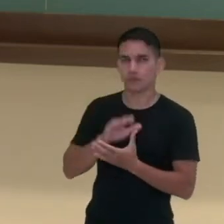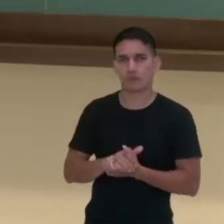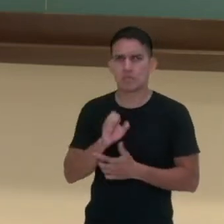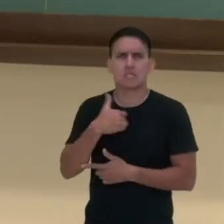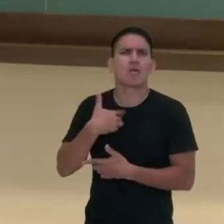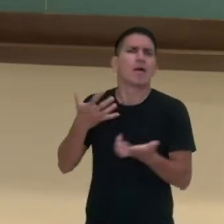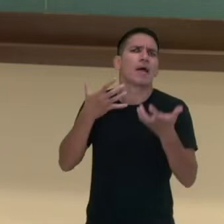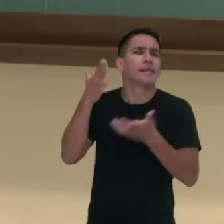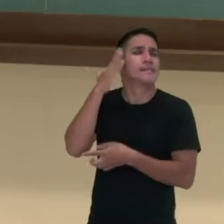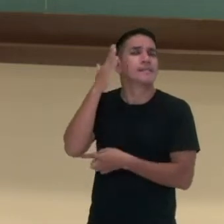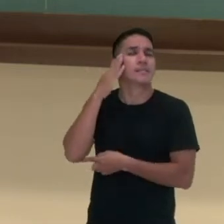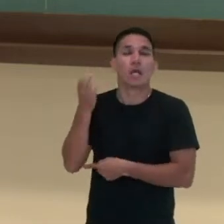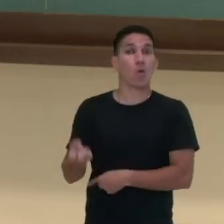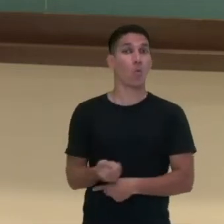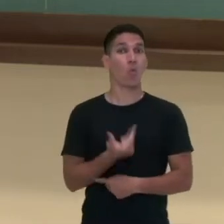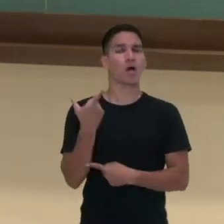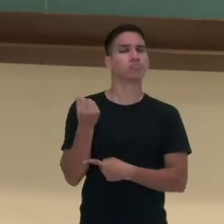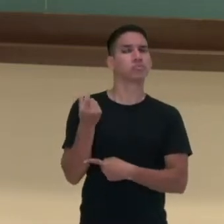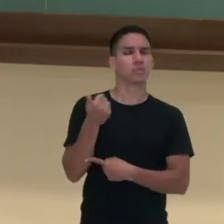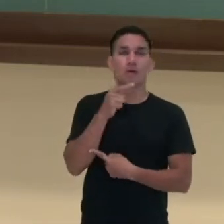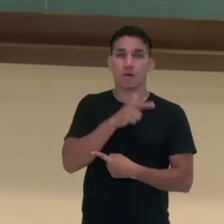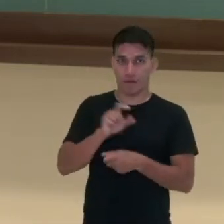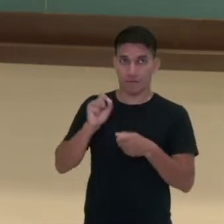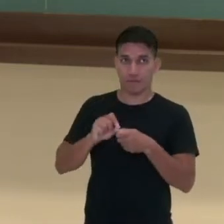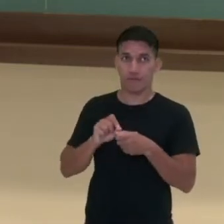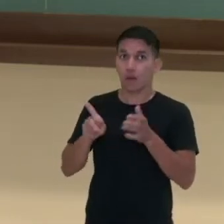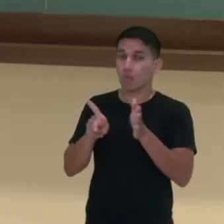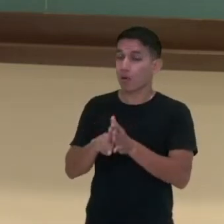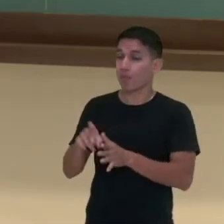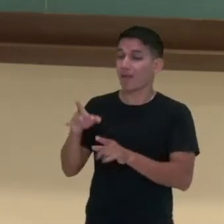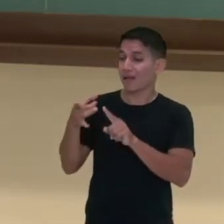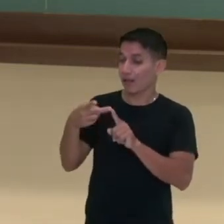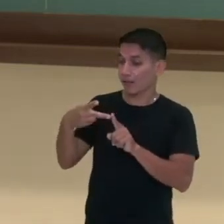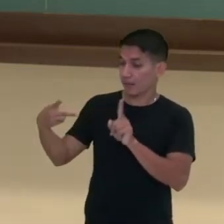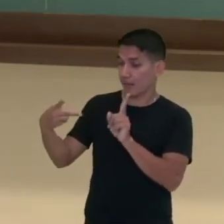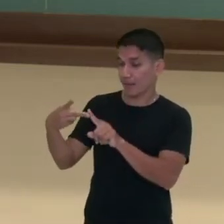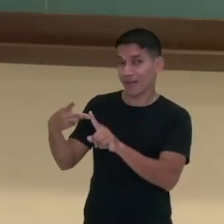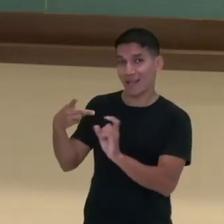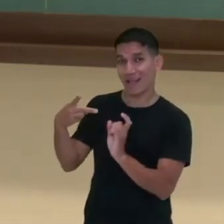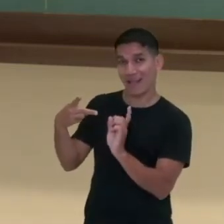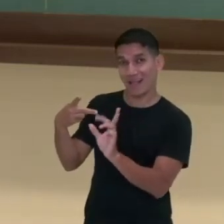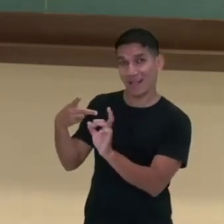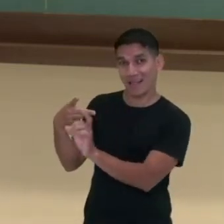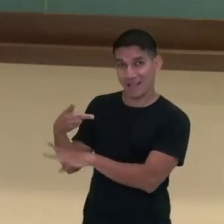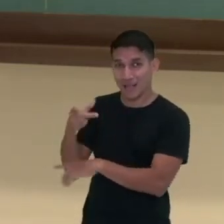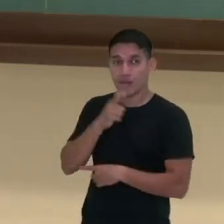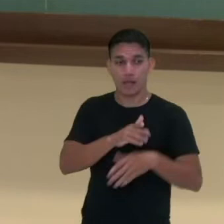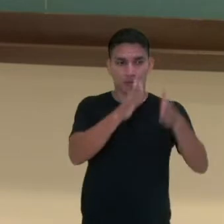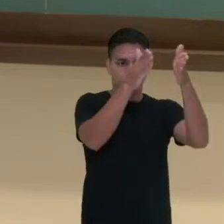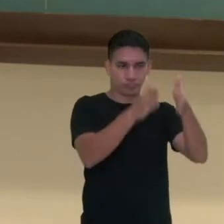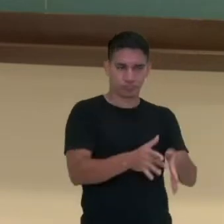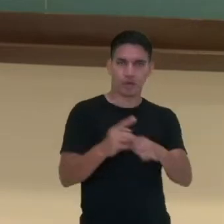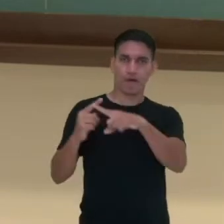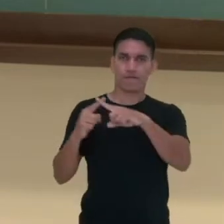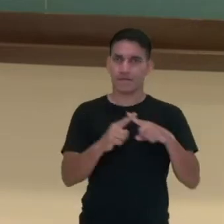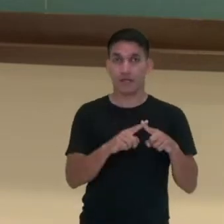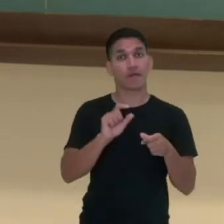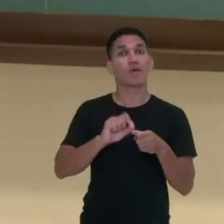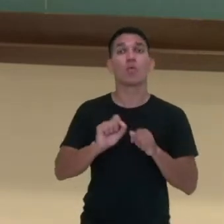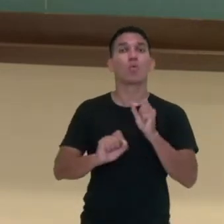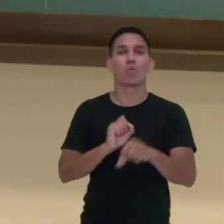saber quanto vai arrecadar, basta eu pegar cada elemento do sábado e multiplicar aqui, ó. Então acompanhem comigo. Vai